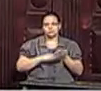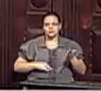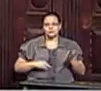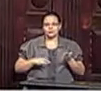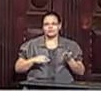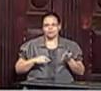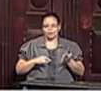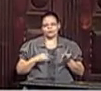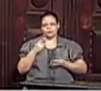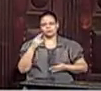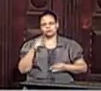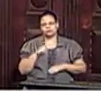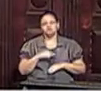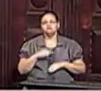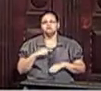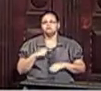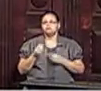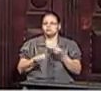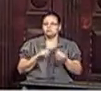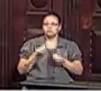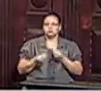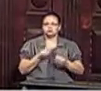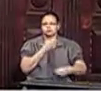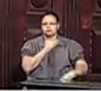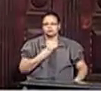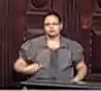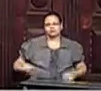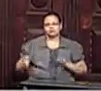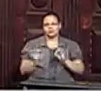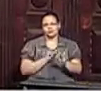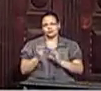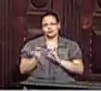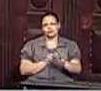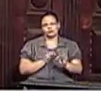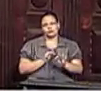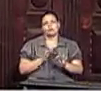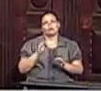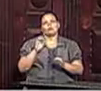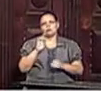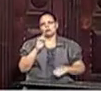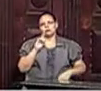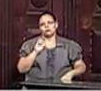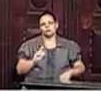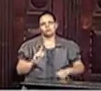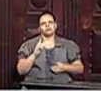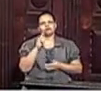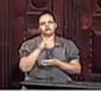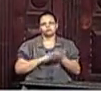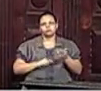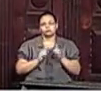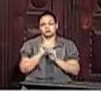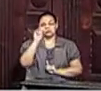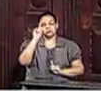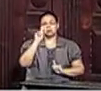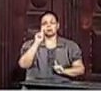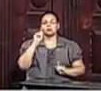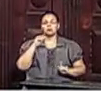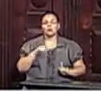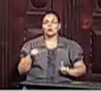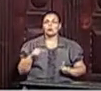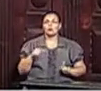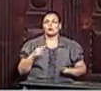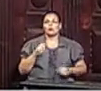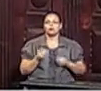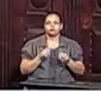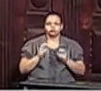muito elucidativo. A maneira com que o governo preparou o edital de licitação simplesmente garantia o horror